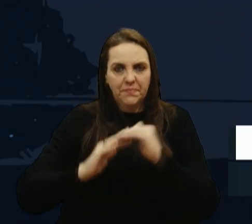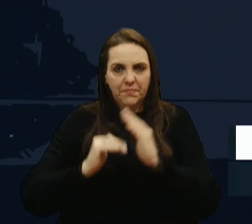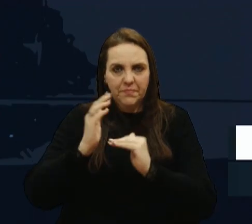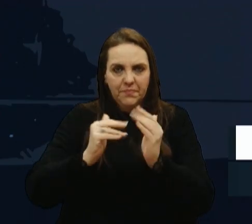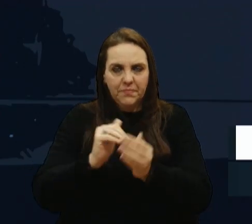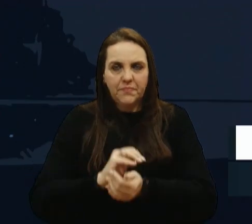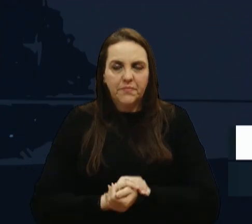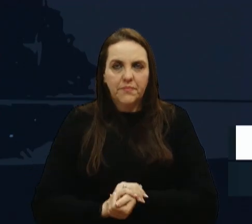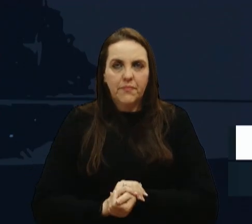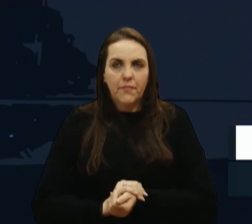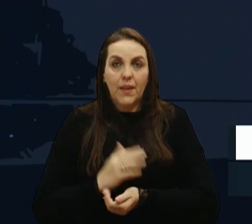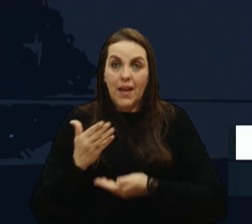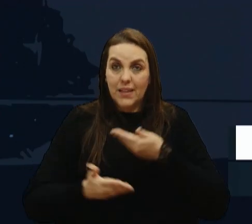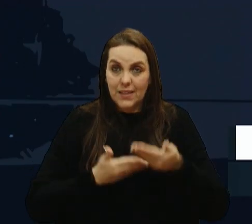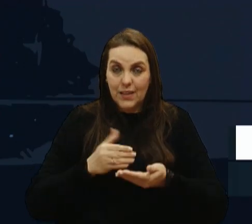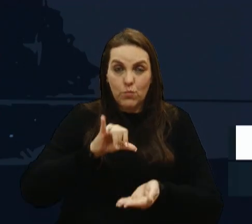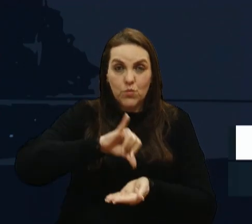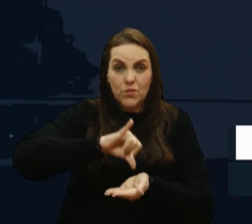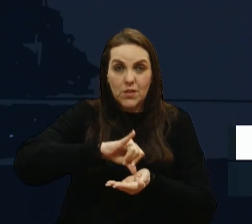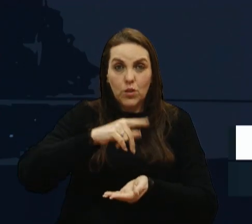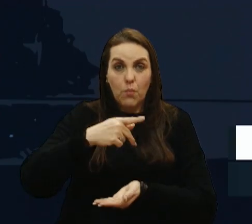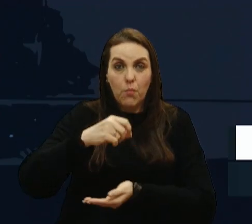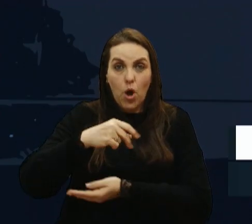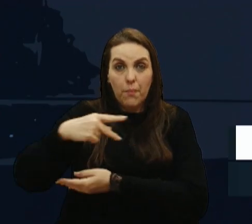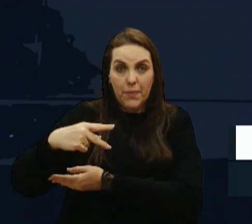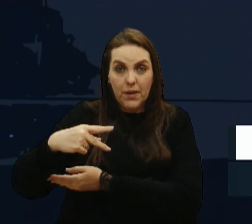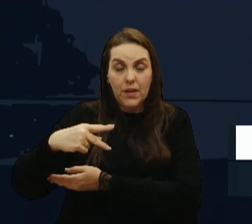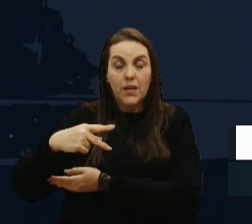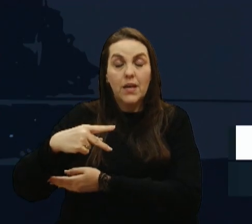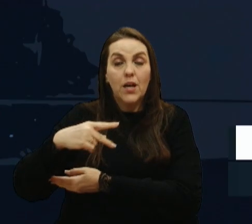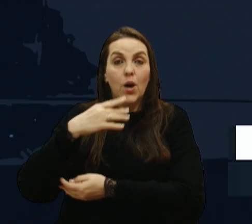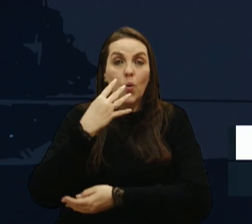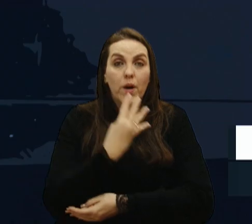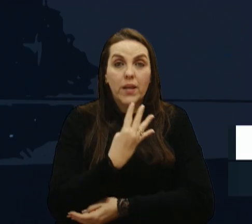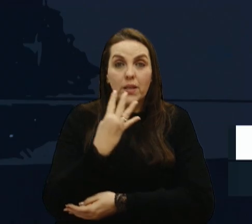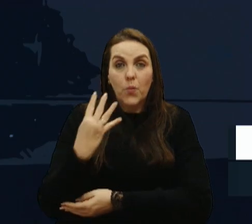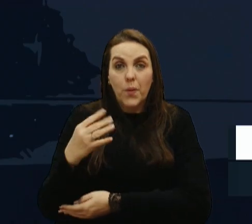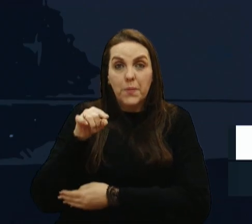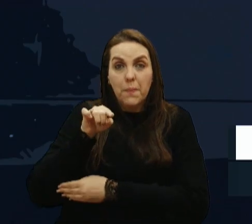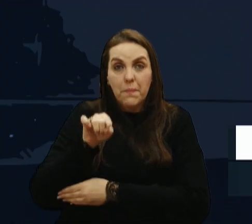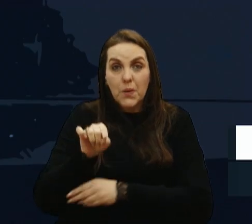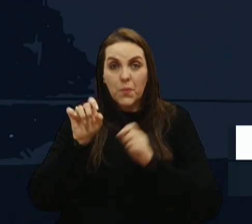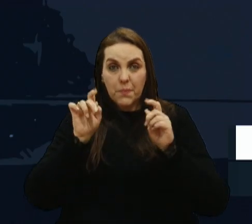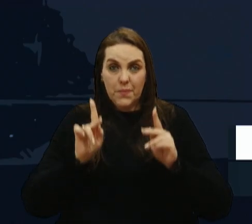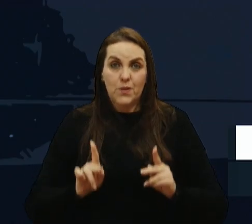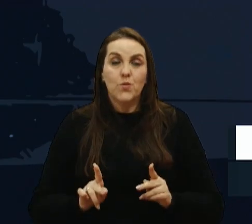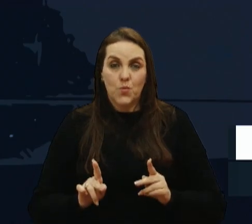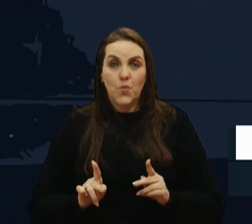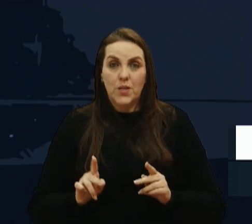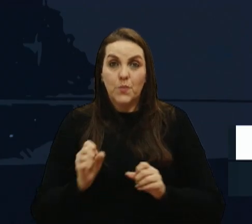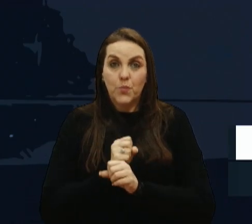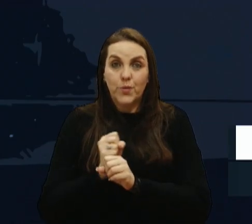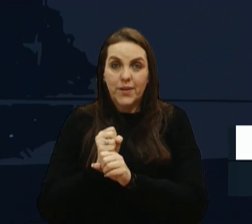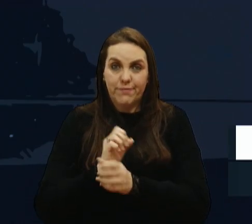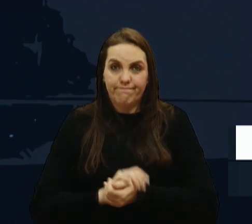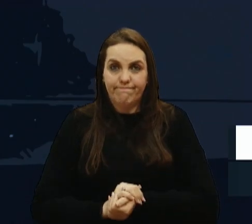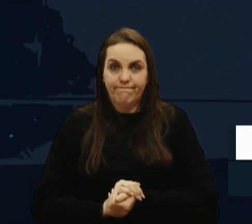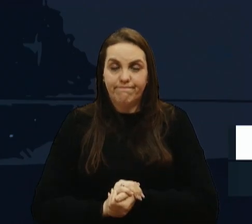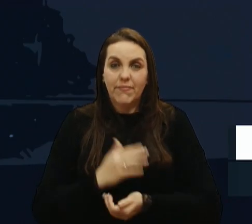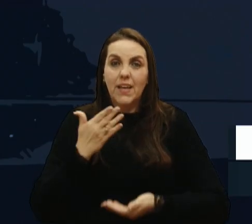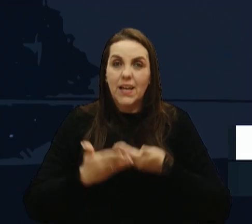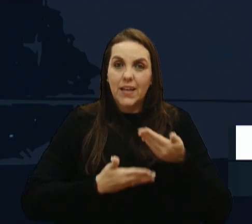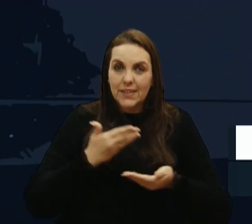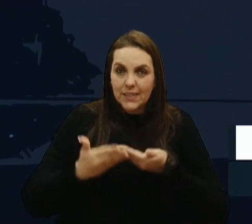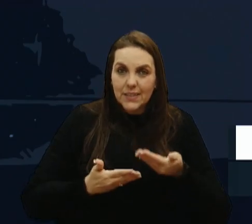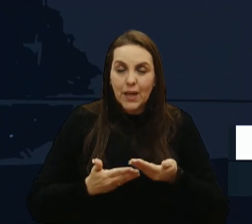pelo Centro Pop 44 mil pessoas no ano. Nós